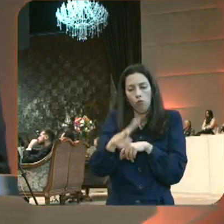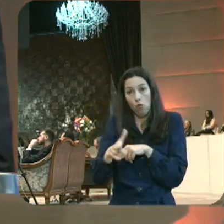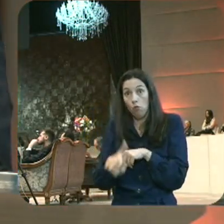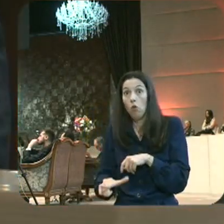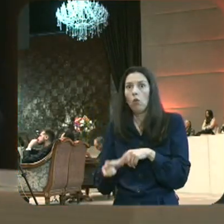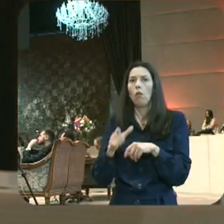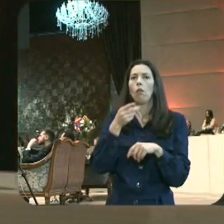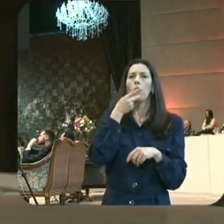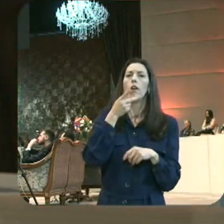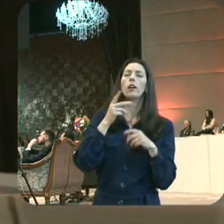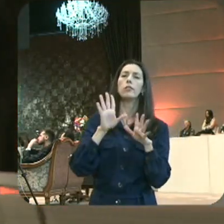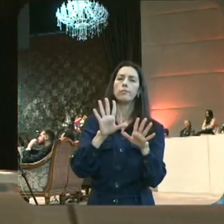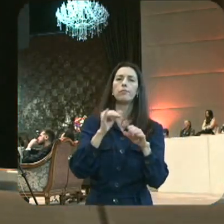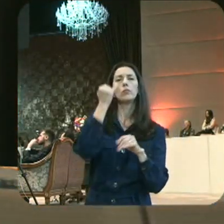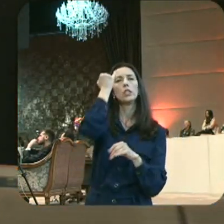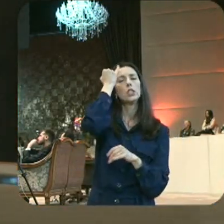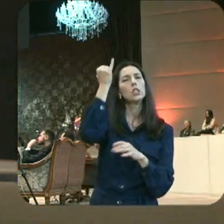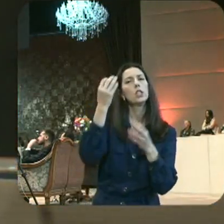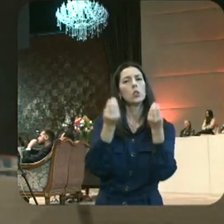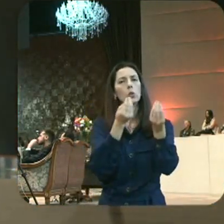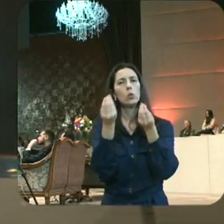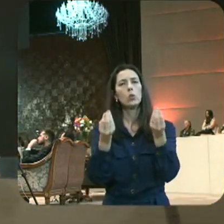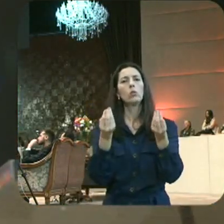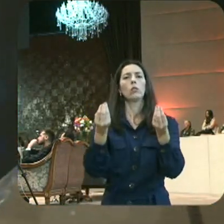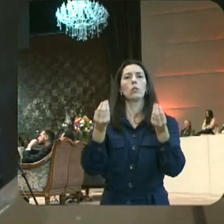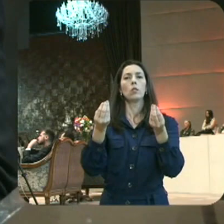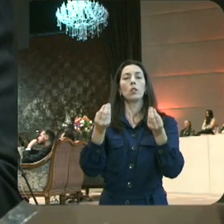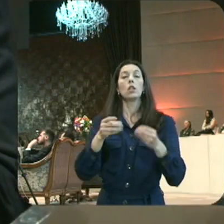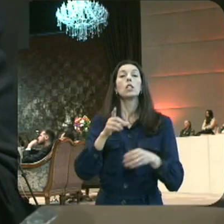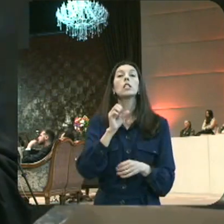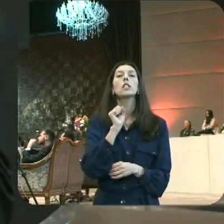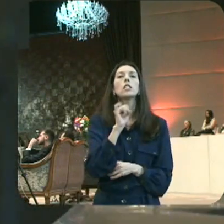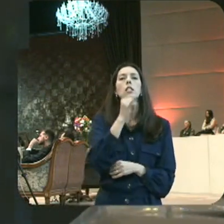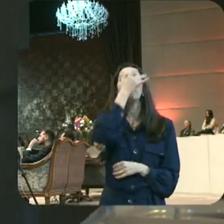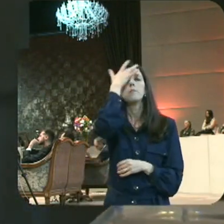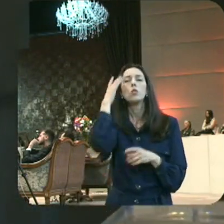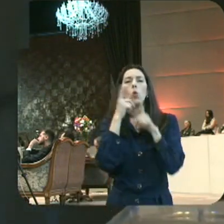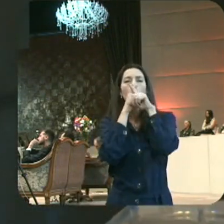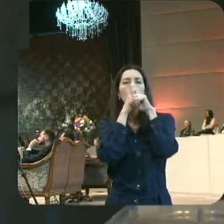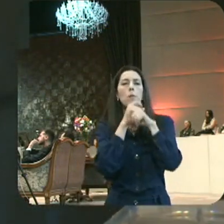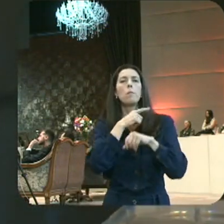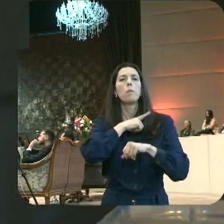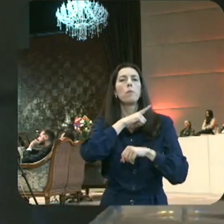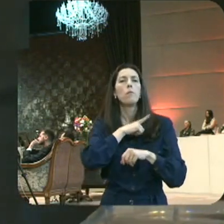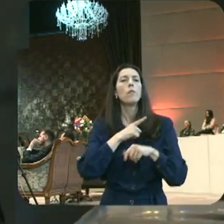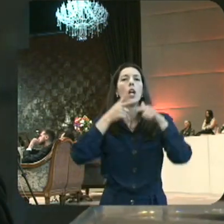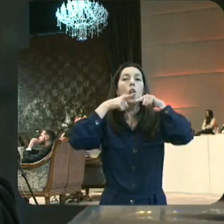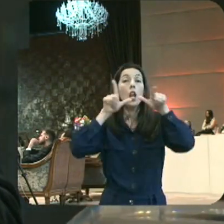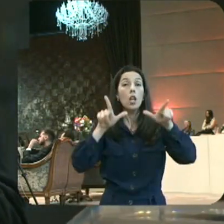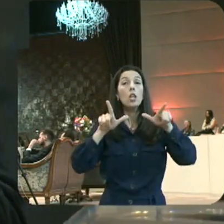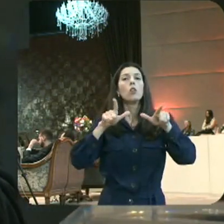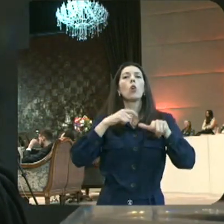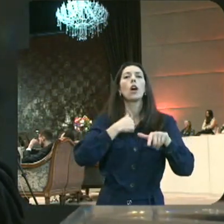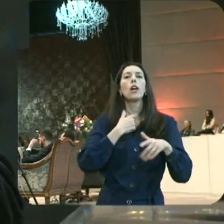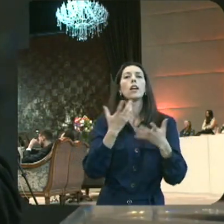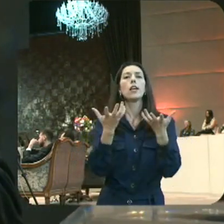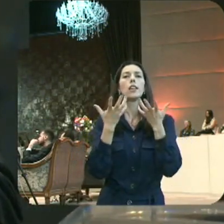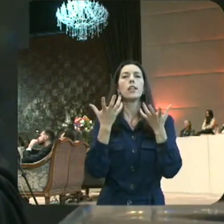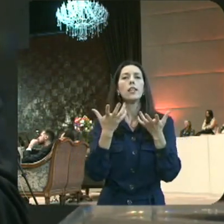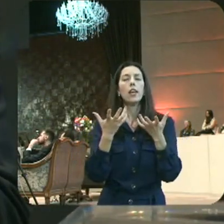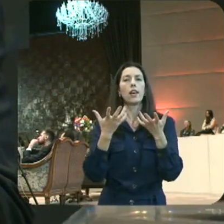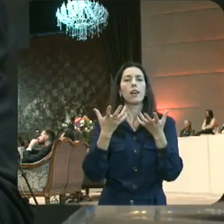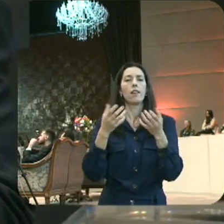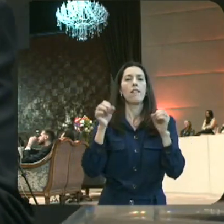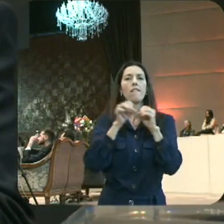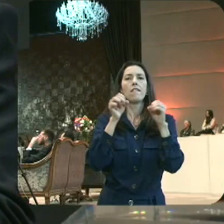uma ideia, tá? Quando o hebreu quer usar um superlativo, tá? Eles